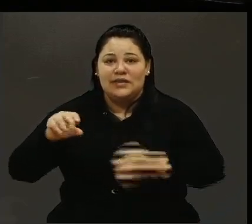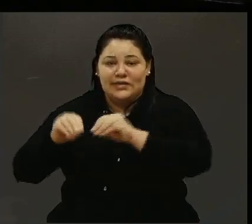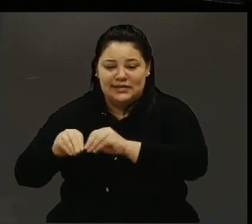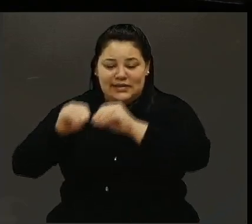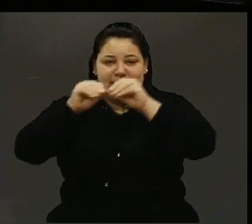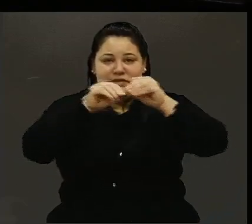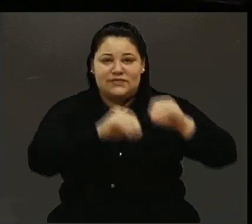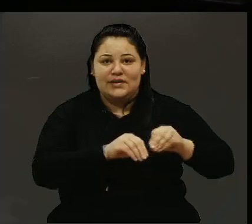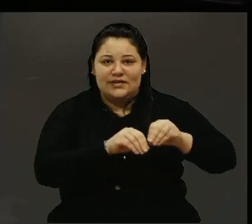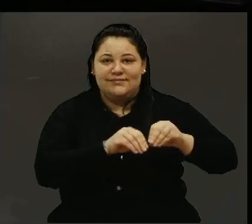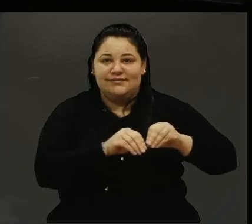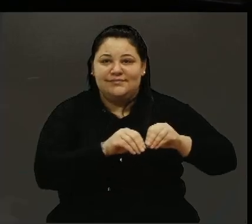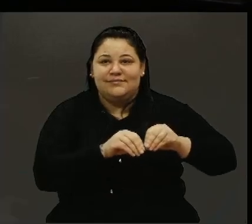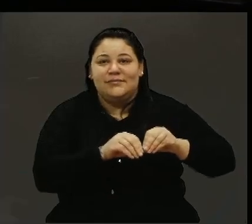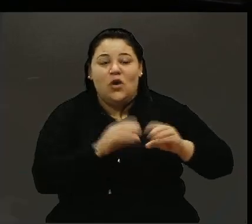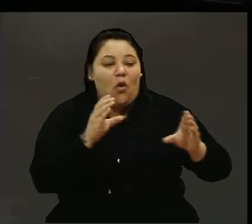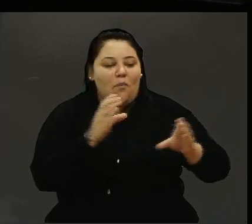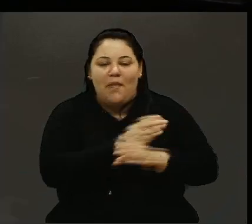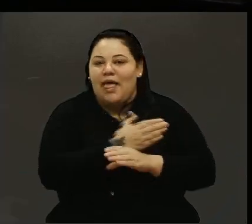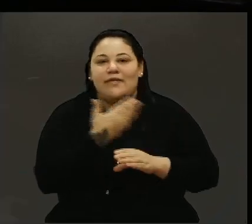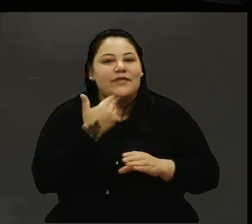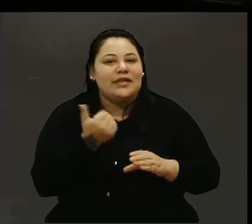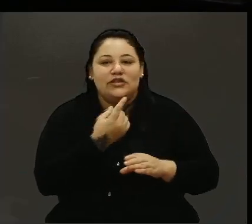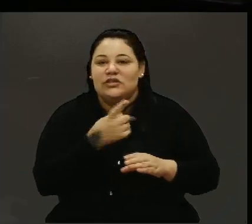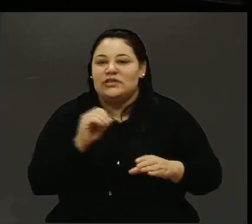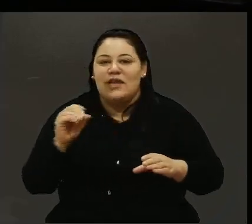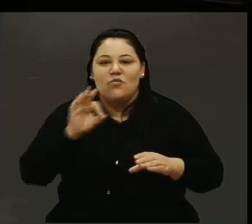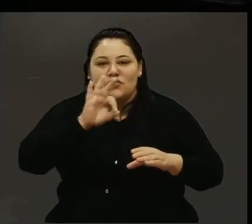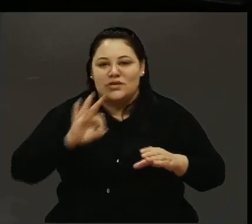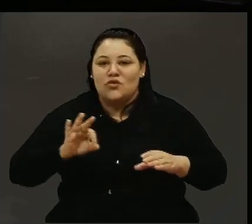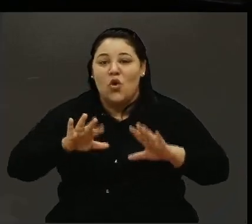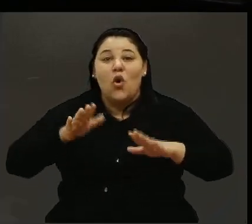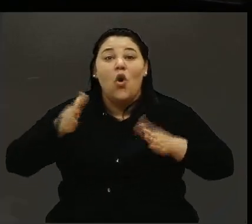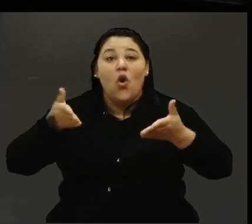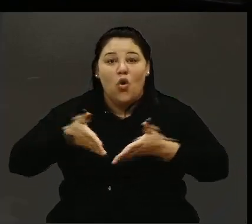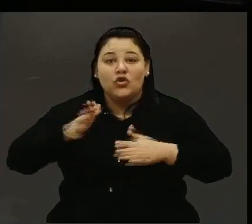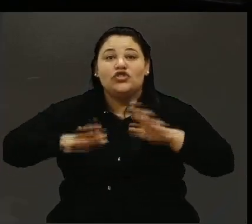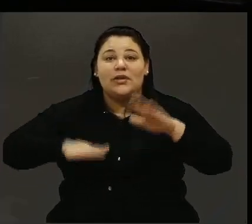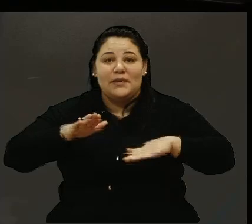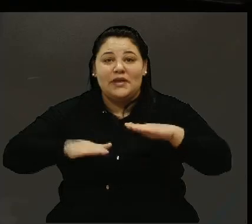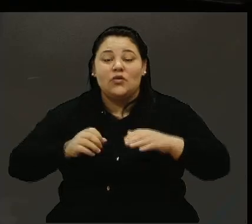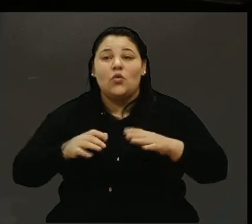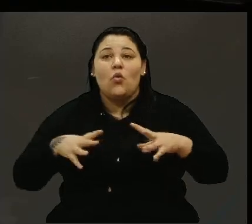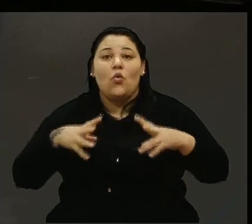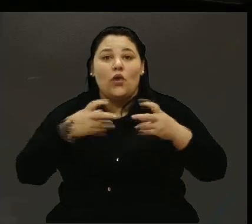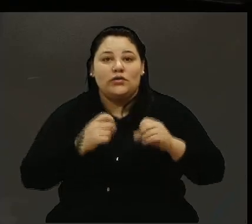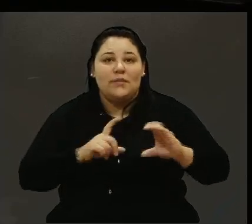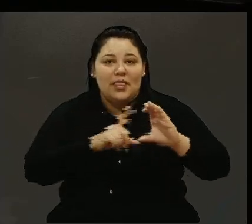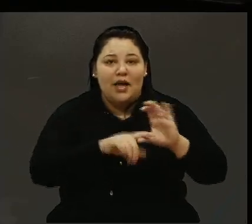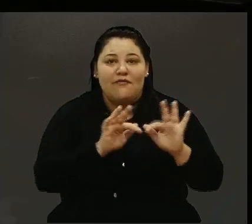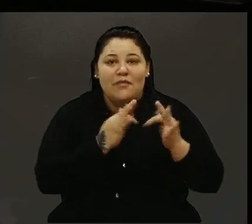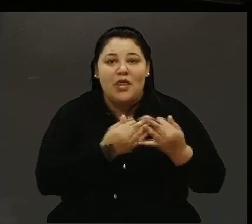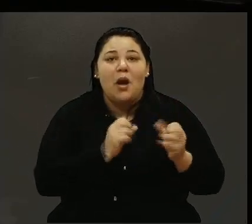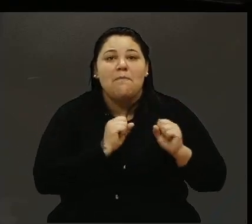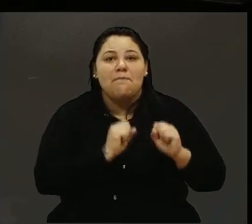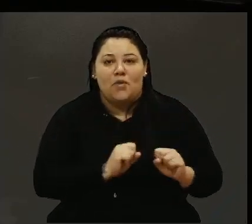cônjuge a integralidade do benefício, 100%. Hoje, dependendo de quantos dependentes a pessoa tem, pode